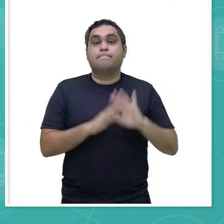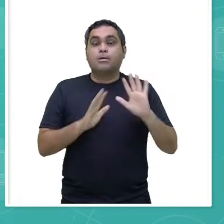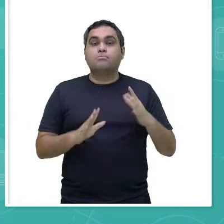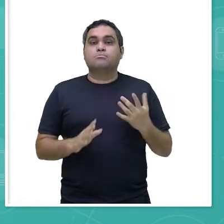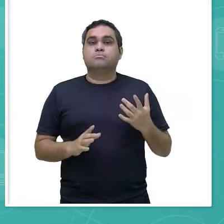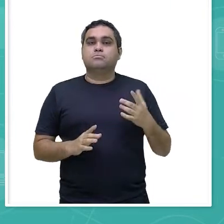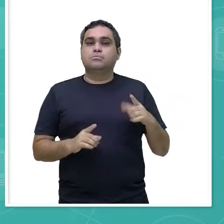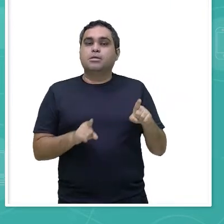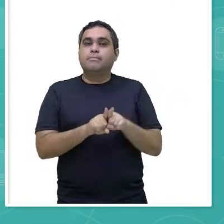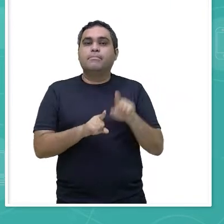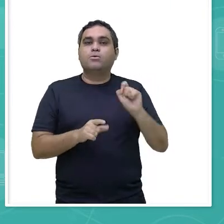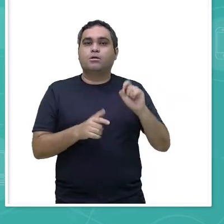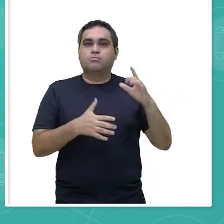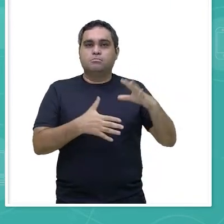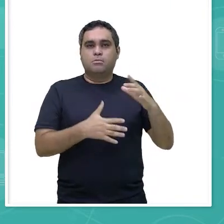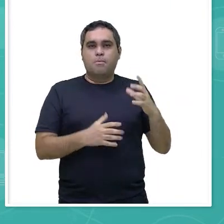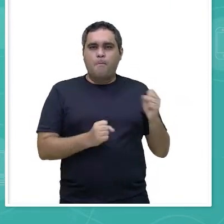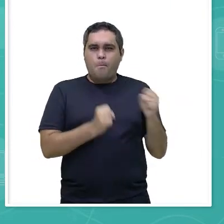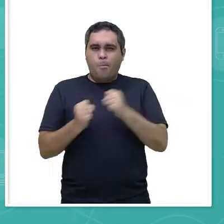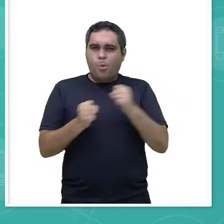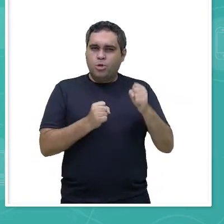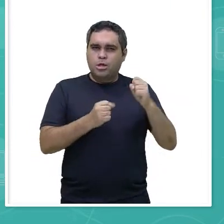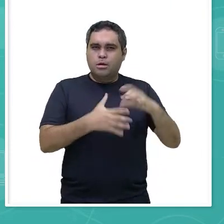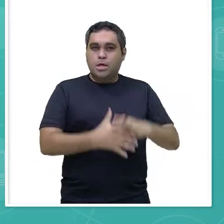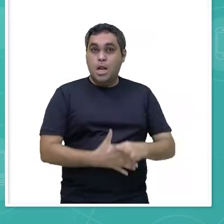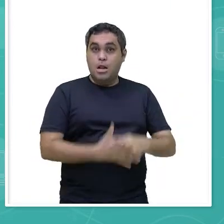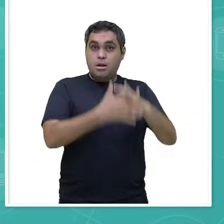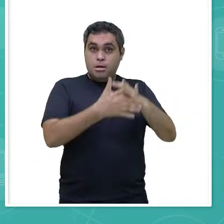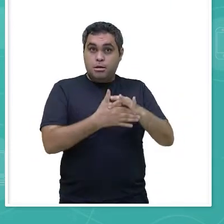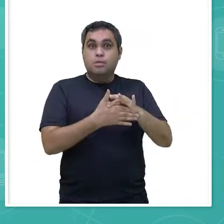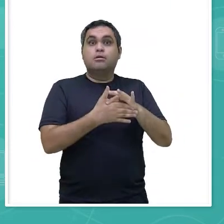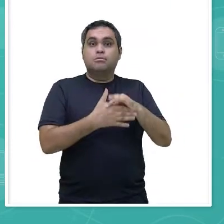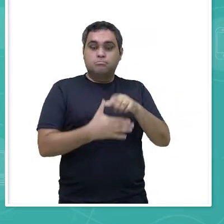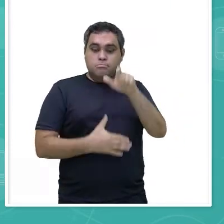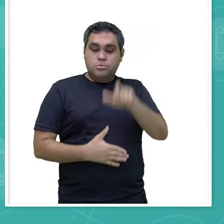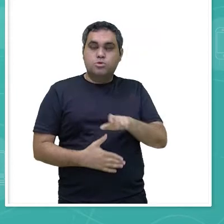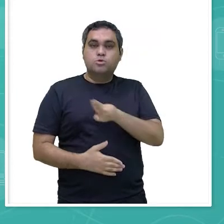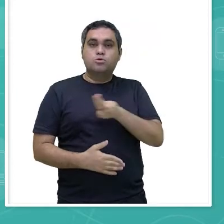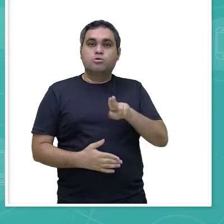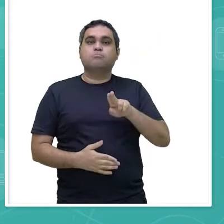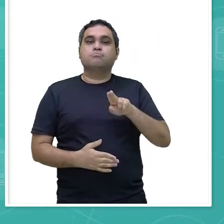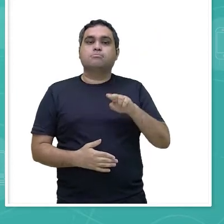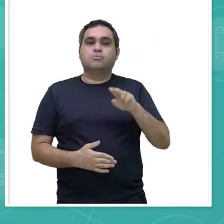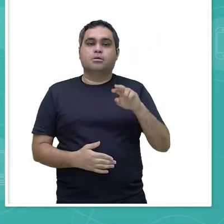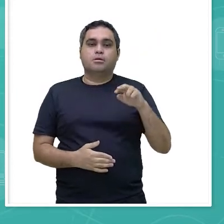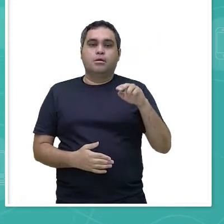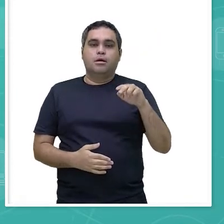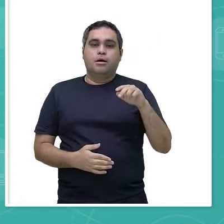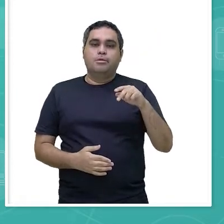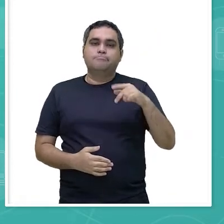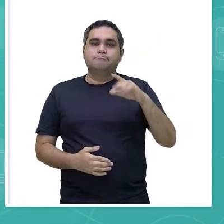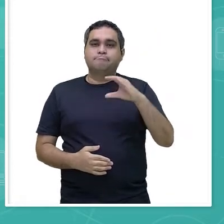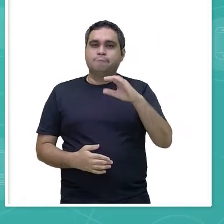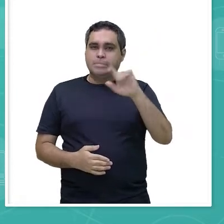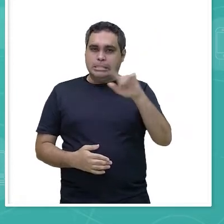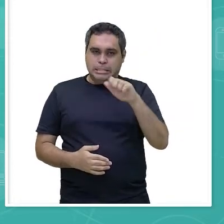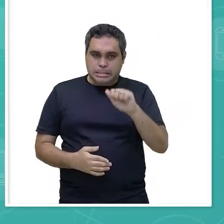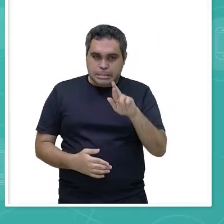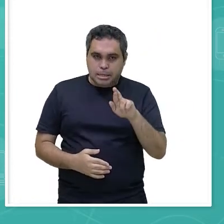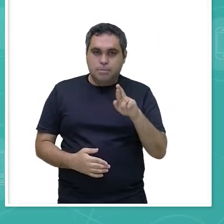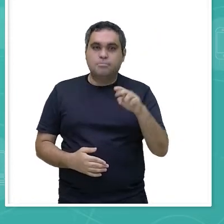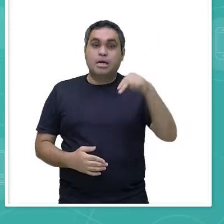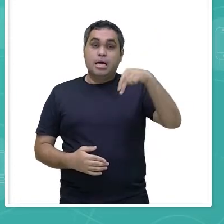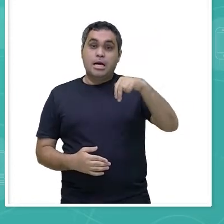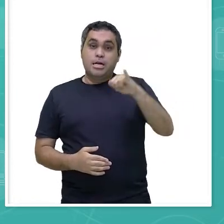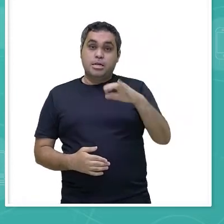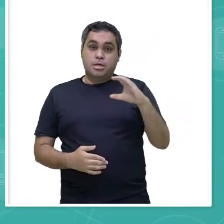centralizado na figura do czar Nicolau II da dinastia Romanov. Então, como todo poder absolutista,